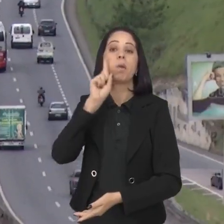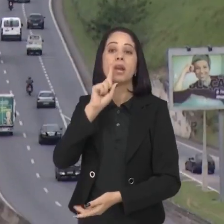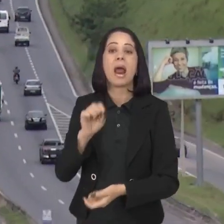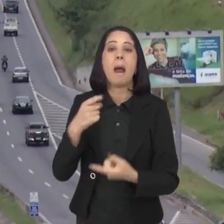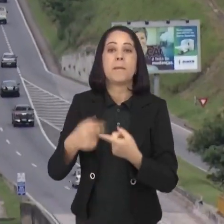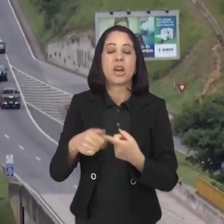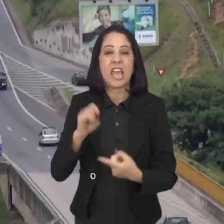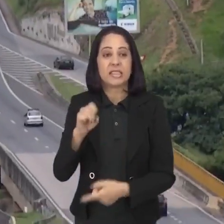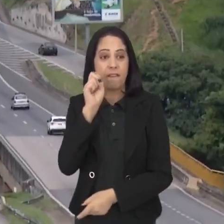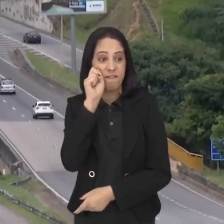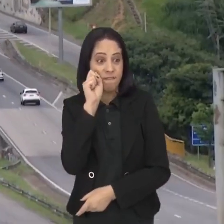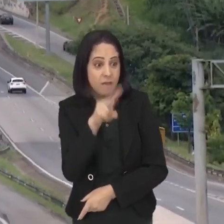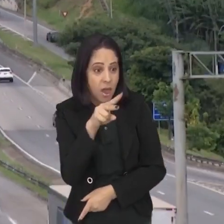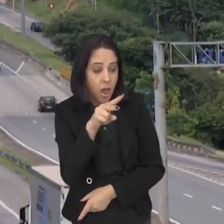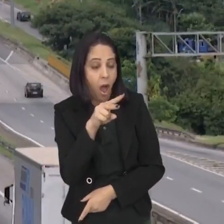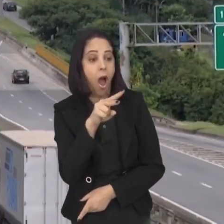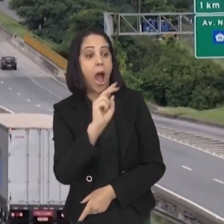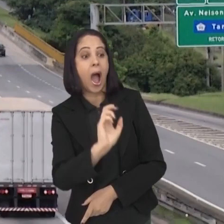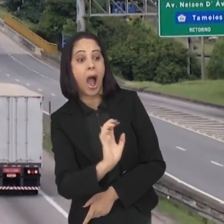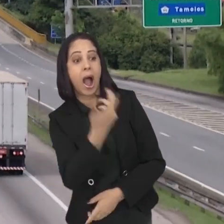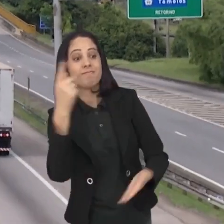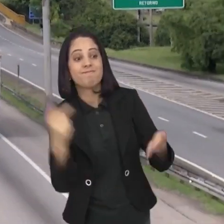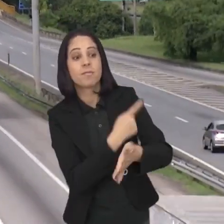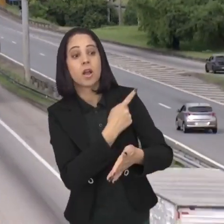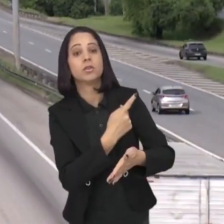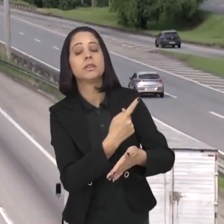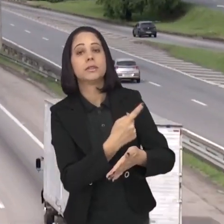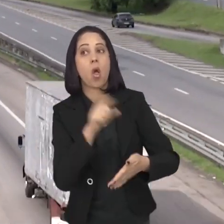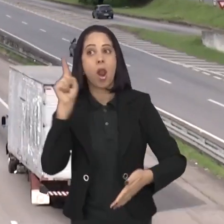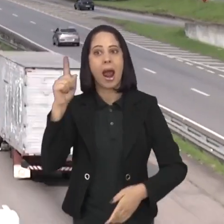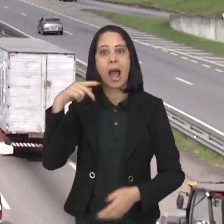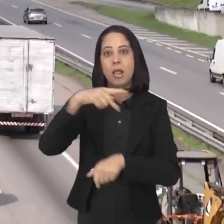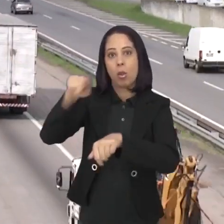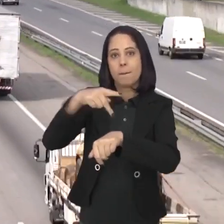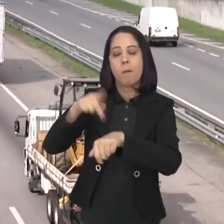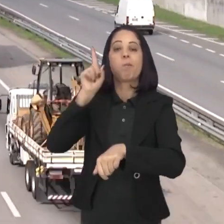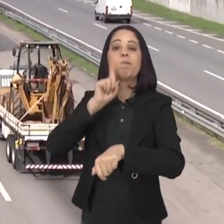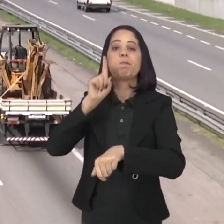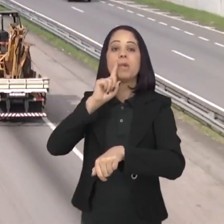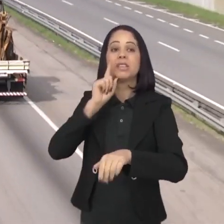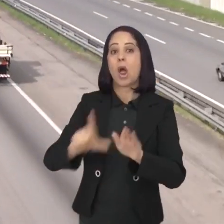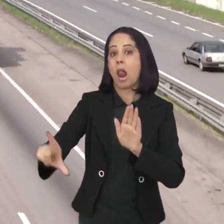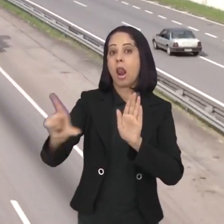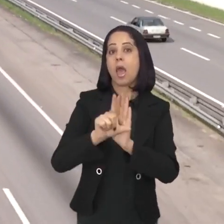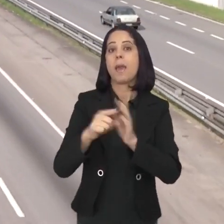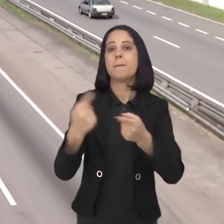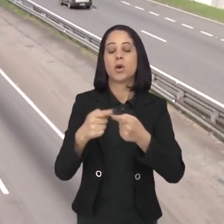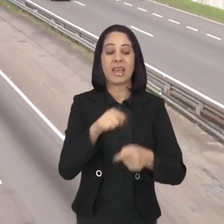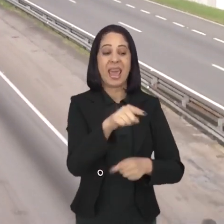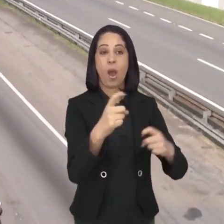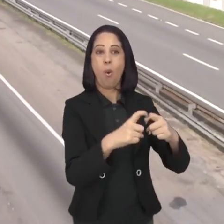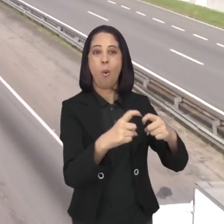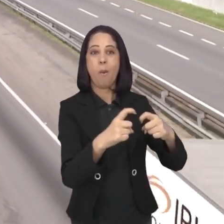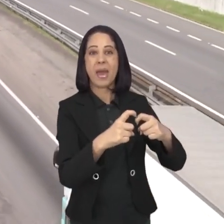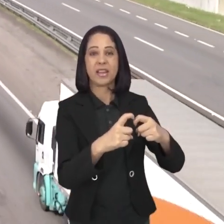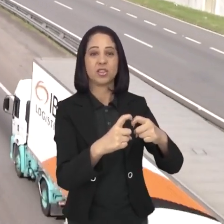mudar de faixa ao observar essas situações. No país norte-americano, a lei foi criada após um paramédico